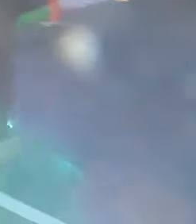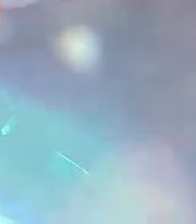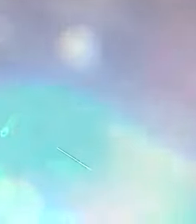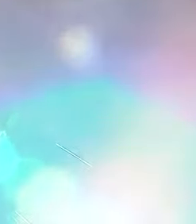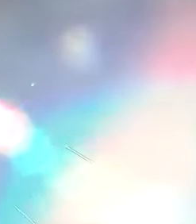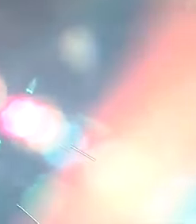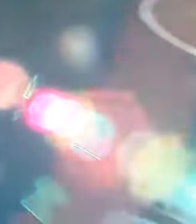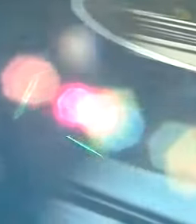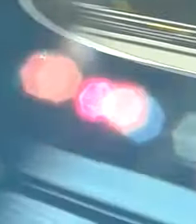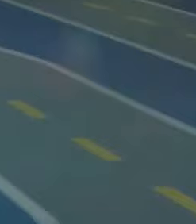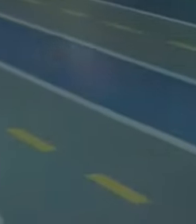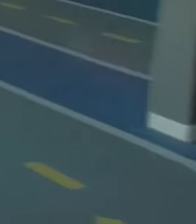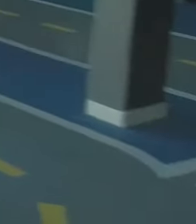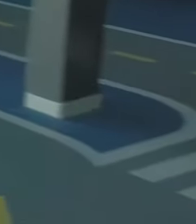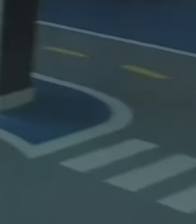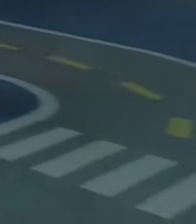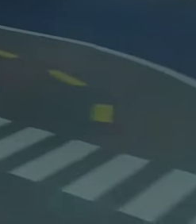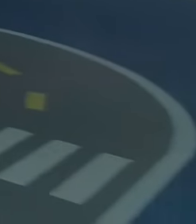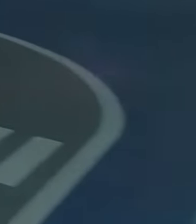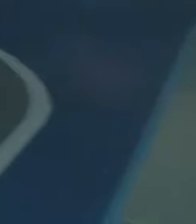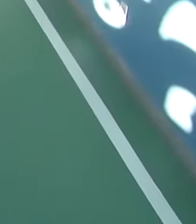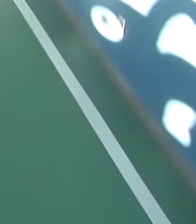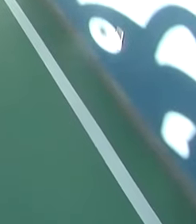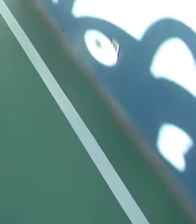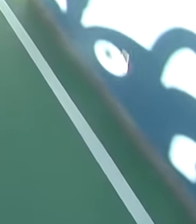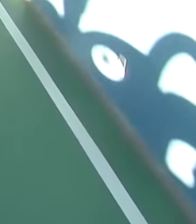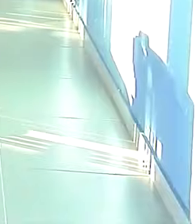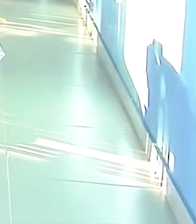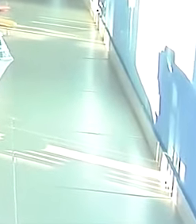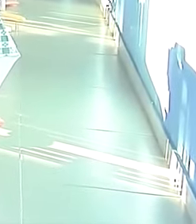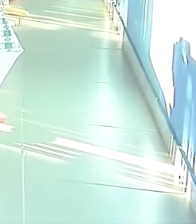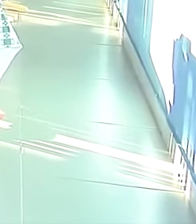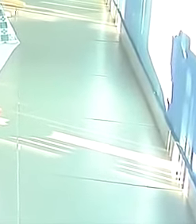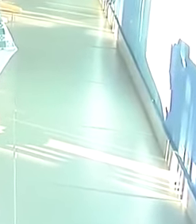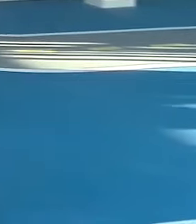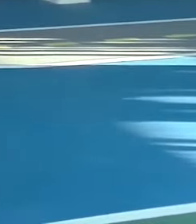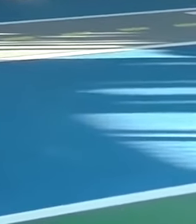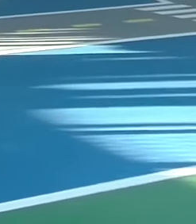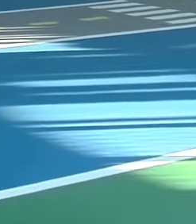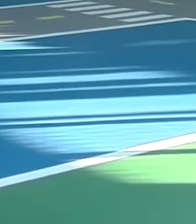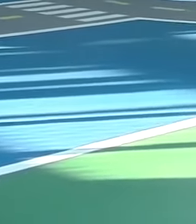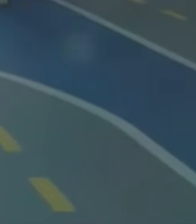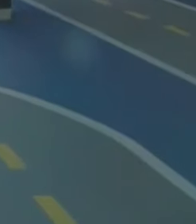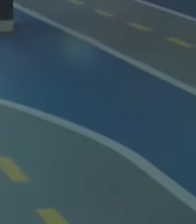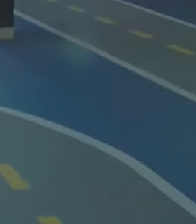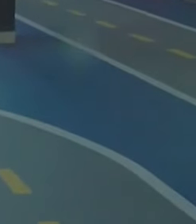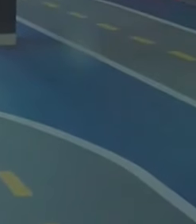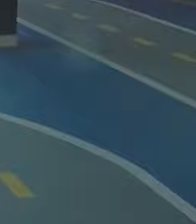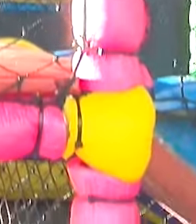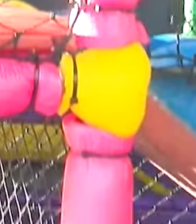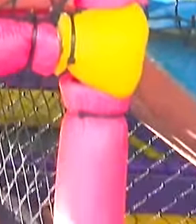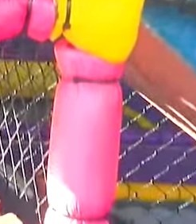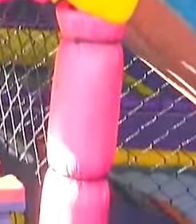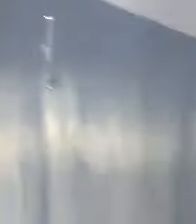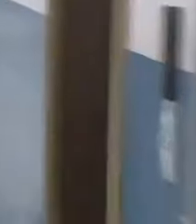Um lindo playground com quadra e muito espaço para seu filho estudar, brincar e se divertir